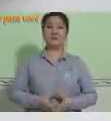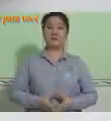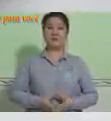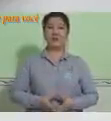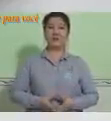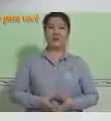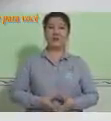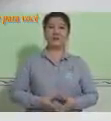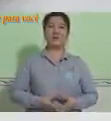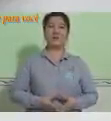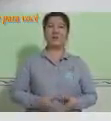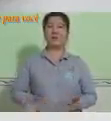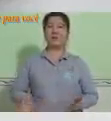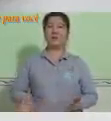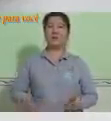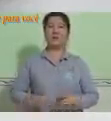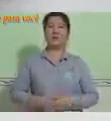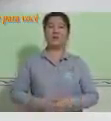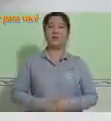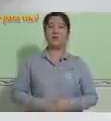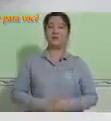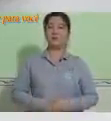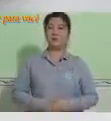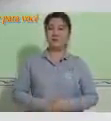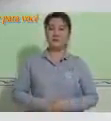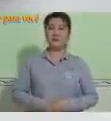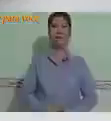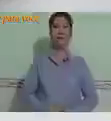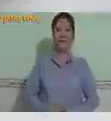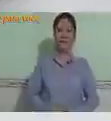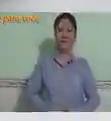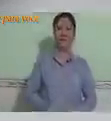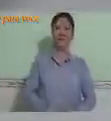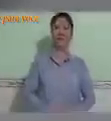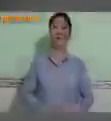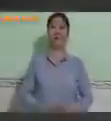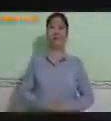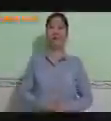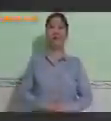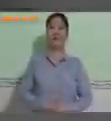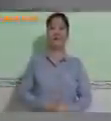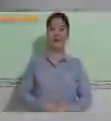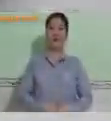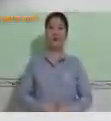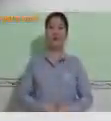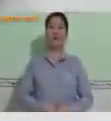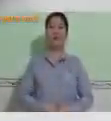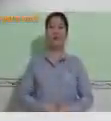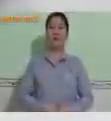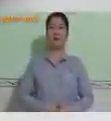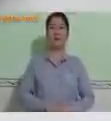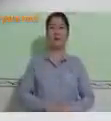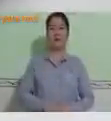garrafas vazias ou baldes viradas para baixo, ponto e vírgula, colocar terra ou areia nos pratos dos vasos das plantas, ponto e vírgula,